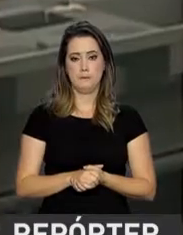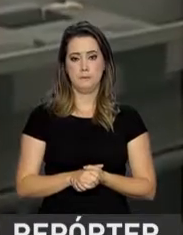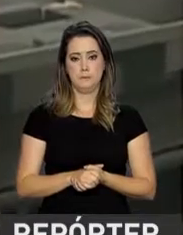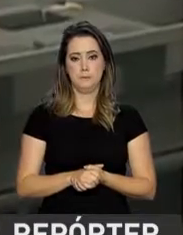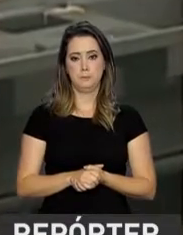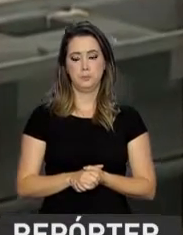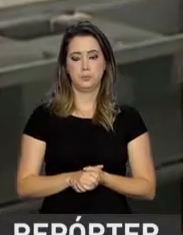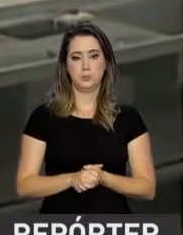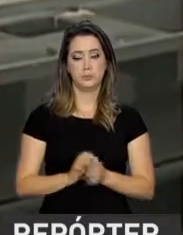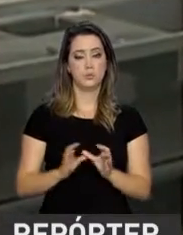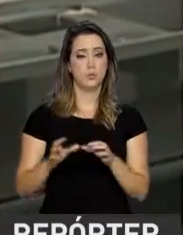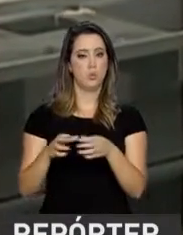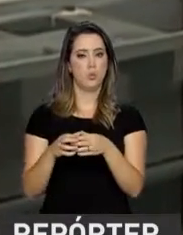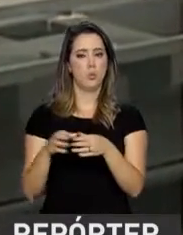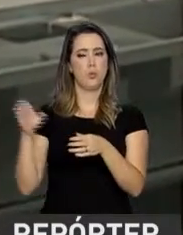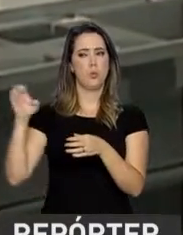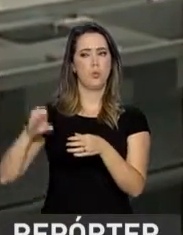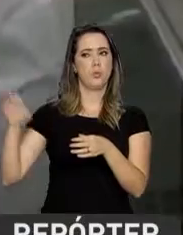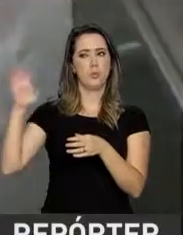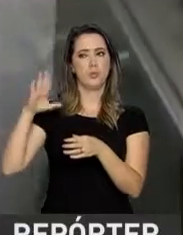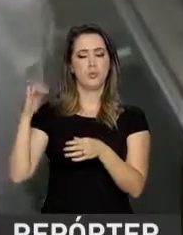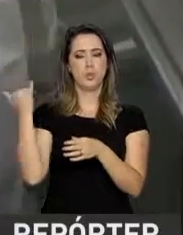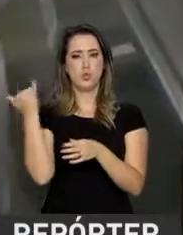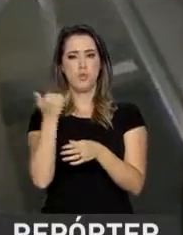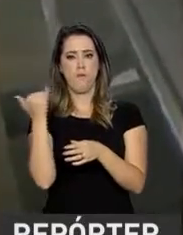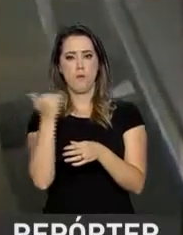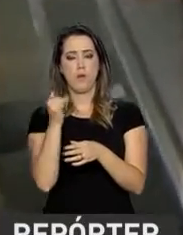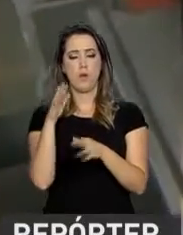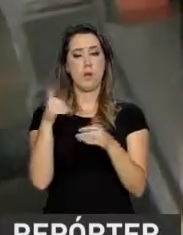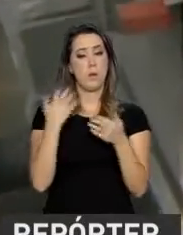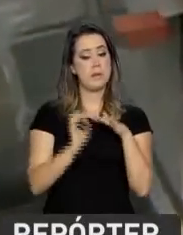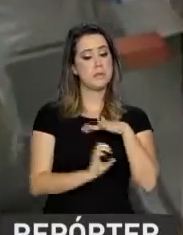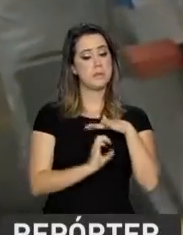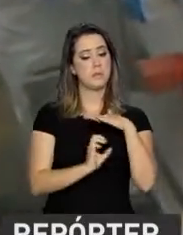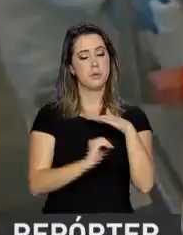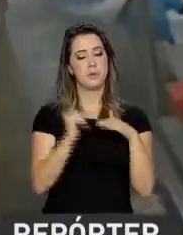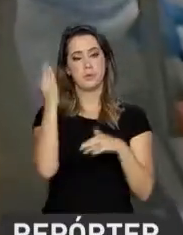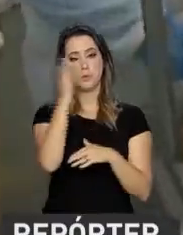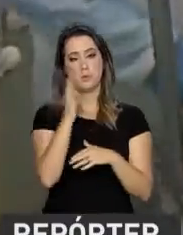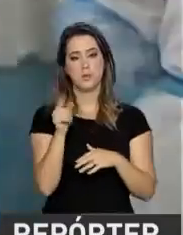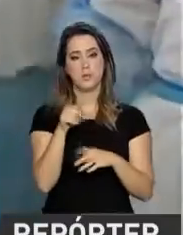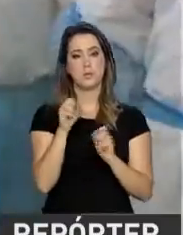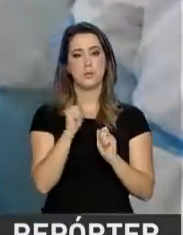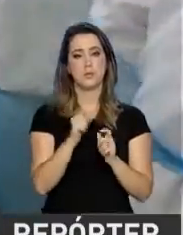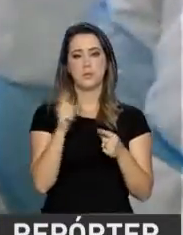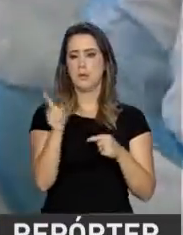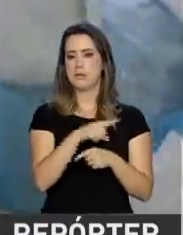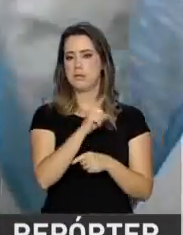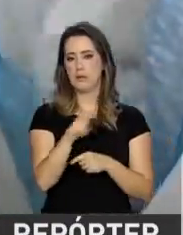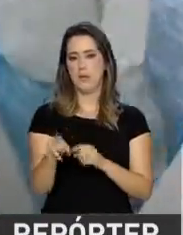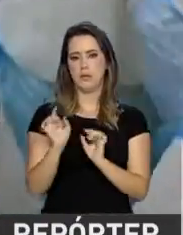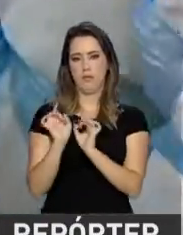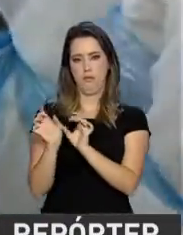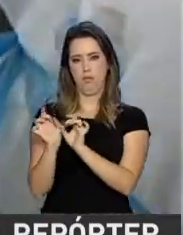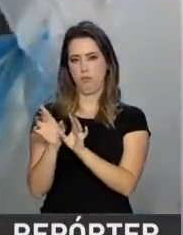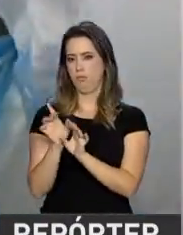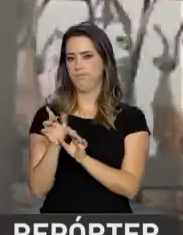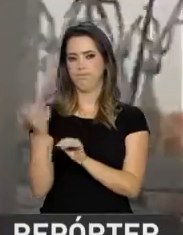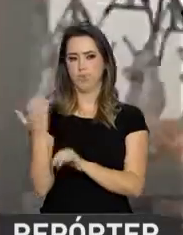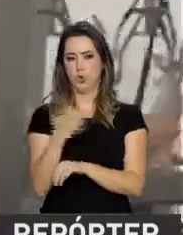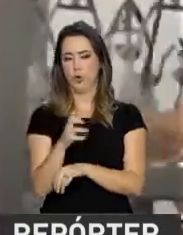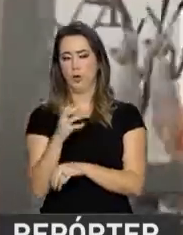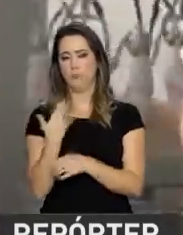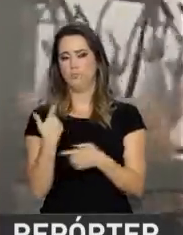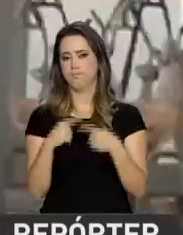a união européia deve divulgar uma lista de empresas brasileiras que serão descredenciadas e assim